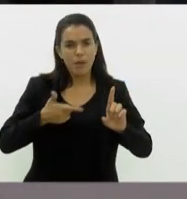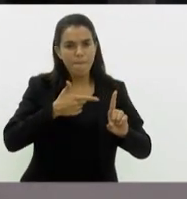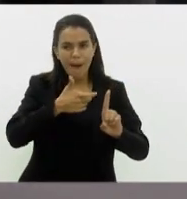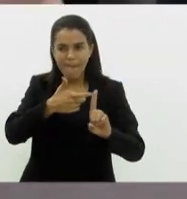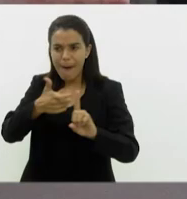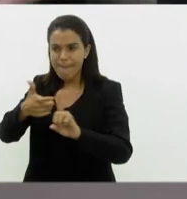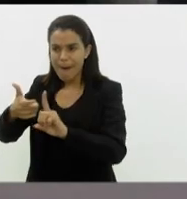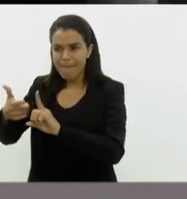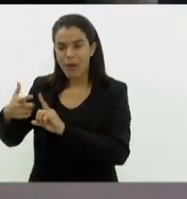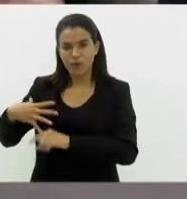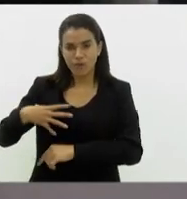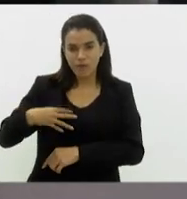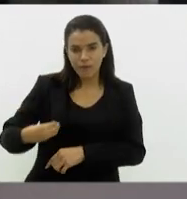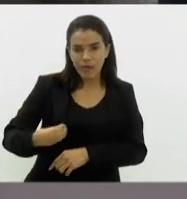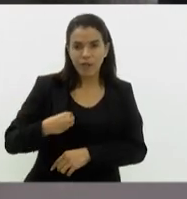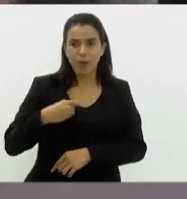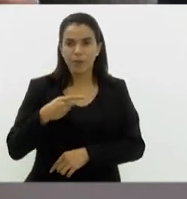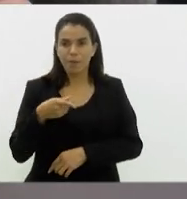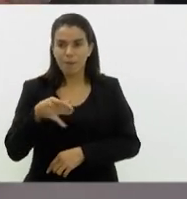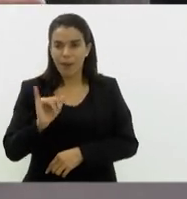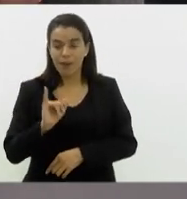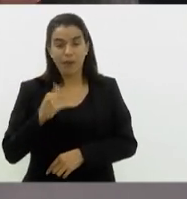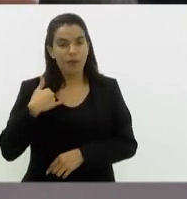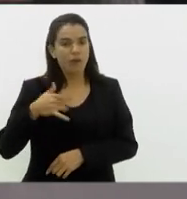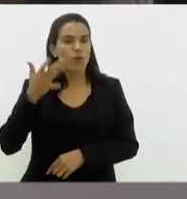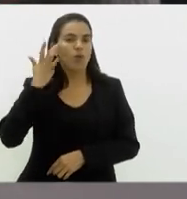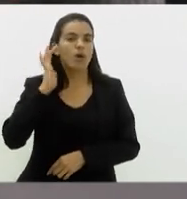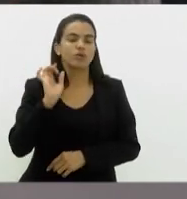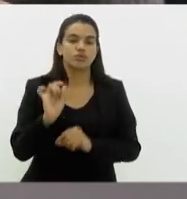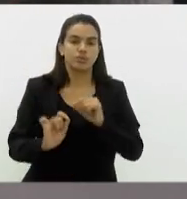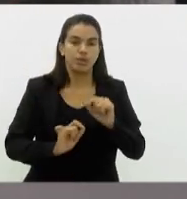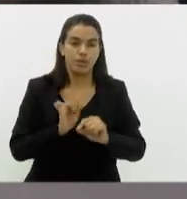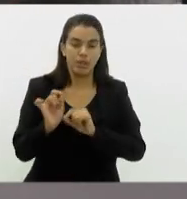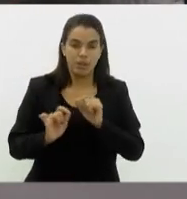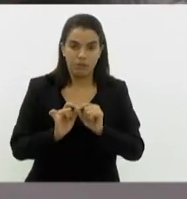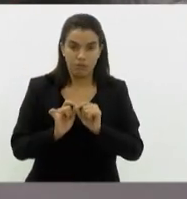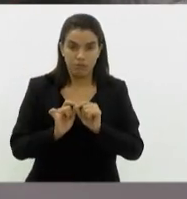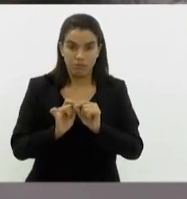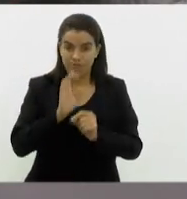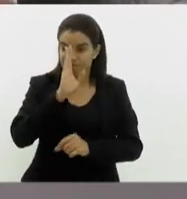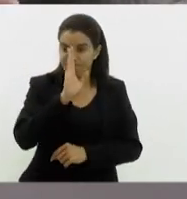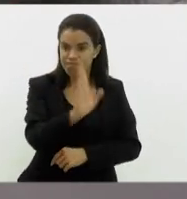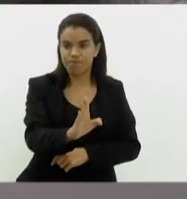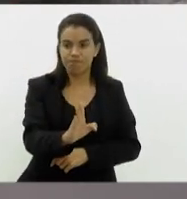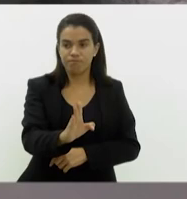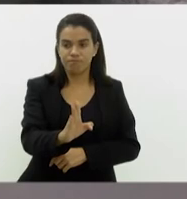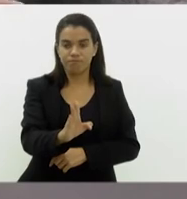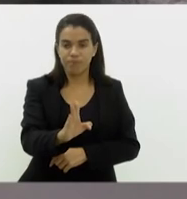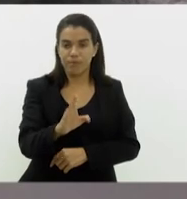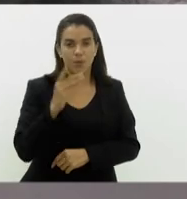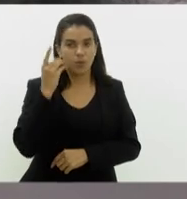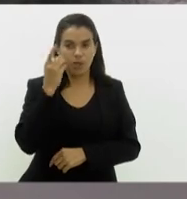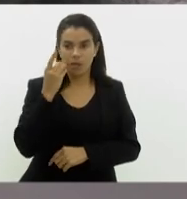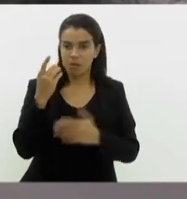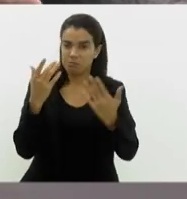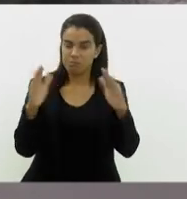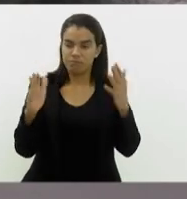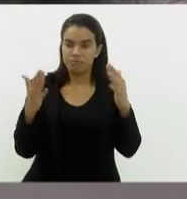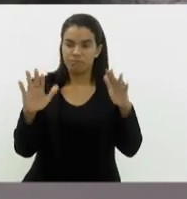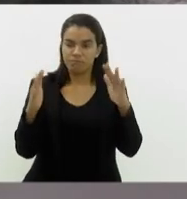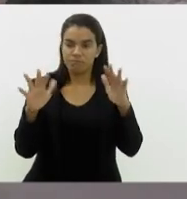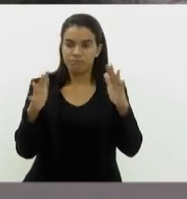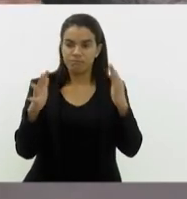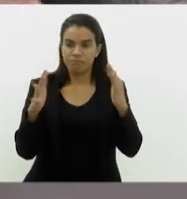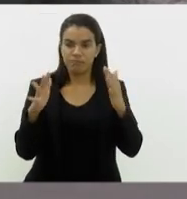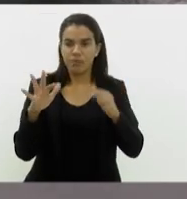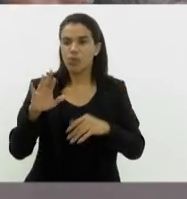tira a vida do nossos filhos dos nossos pais eu acho que assim de uma forma reta deputada Parabéns não é porque